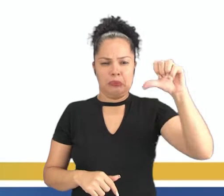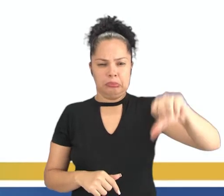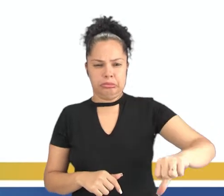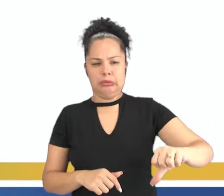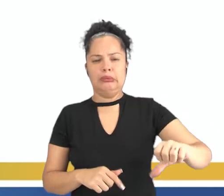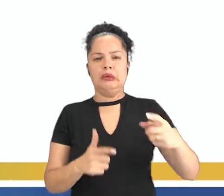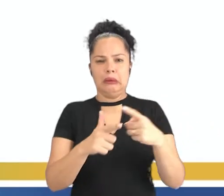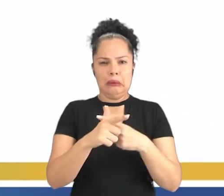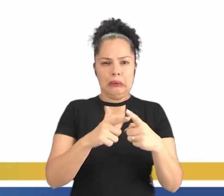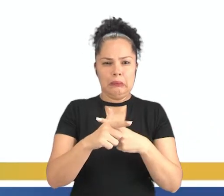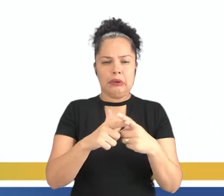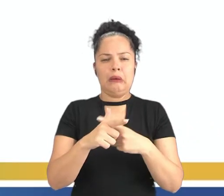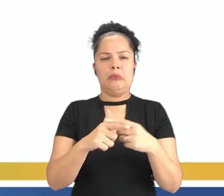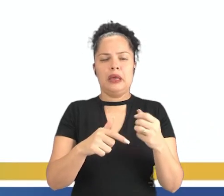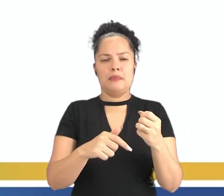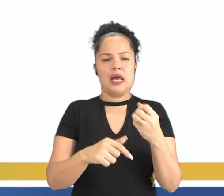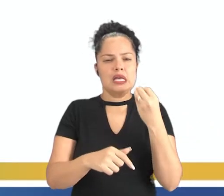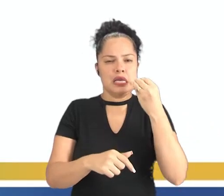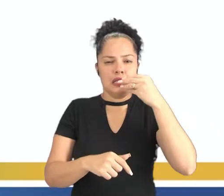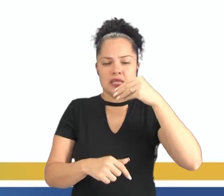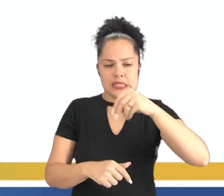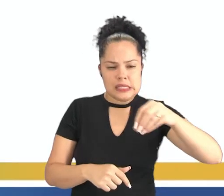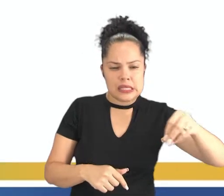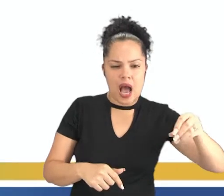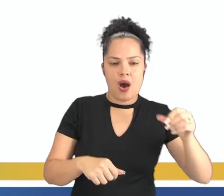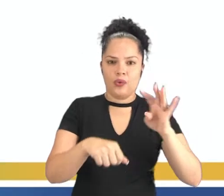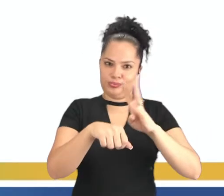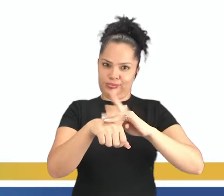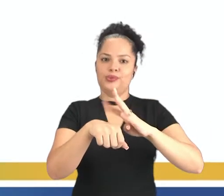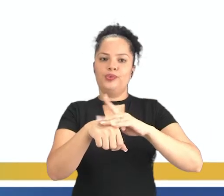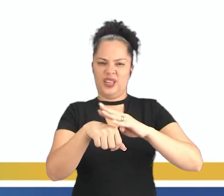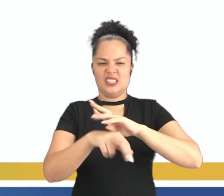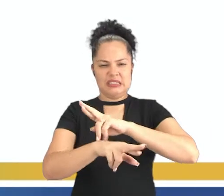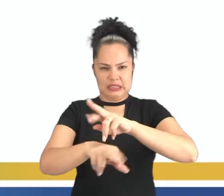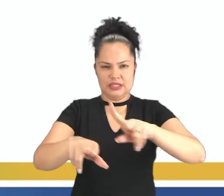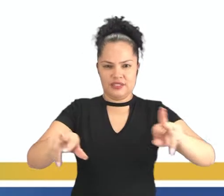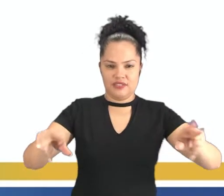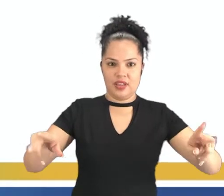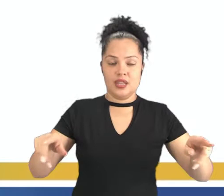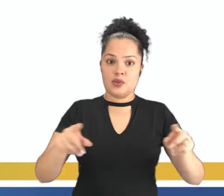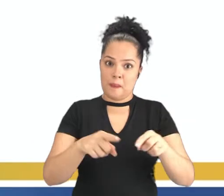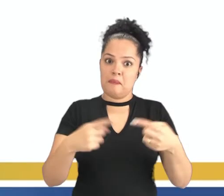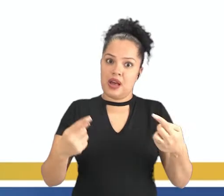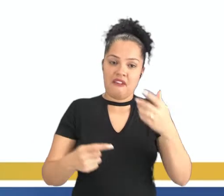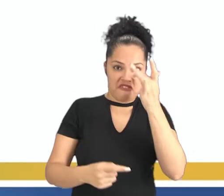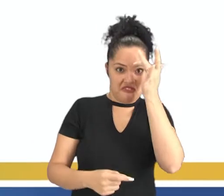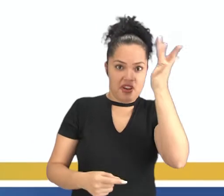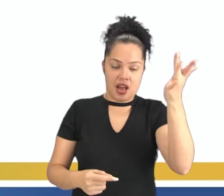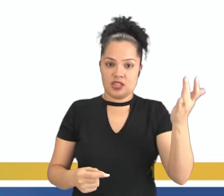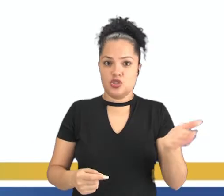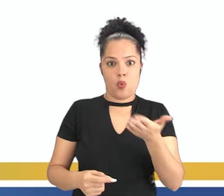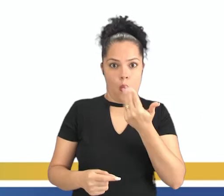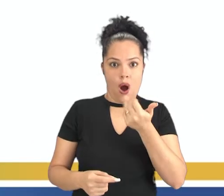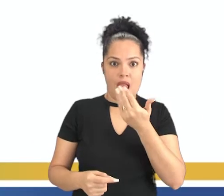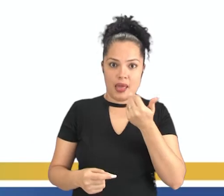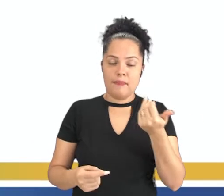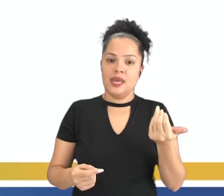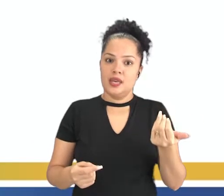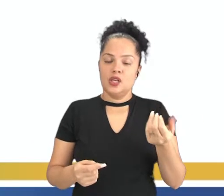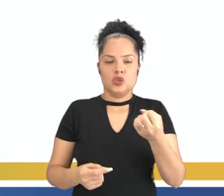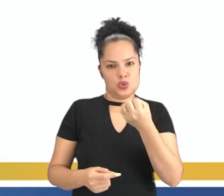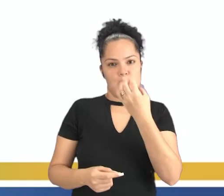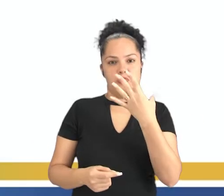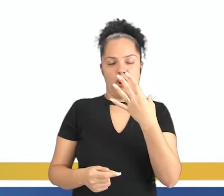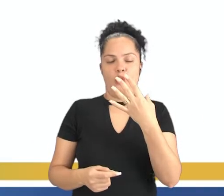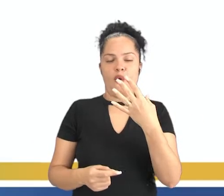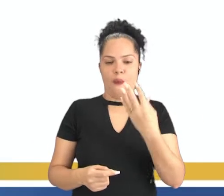um gatilho para várias doenças. Em contrapartida, é fácil incluir no cardápio alimentos heróis de resistência